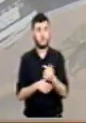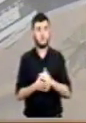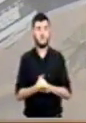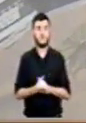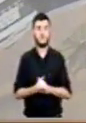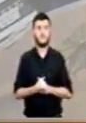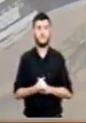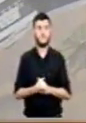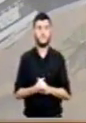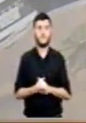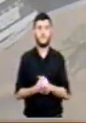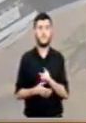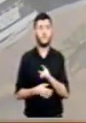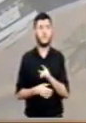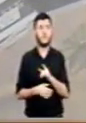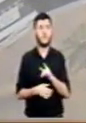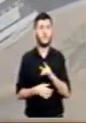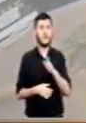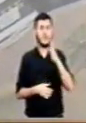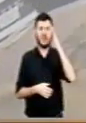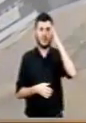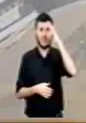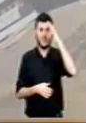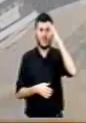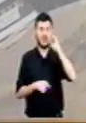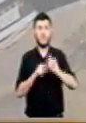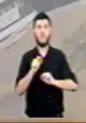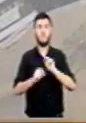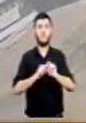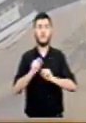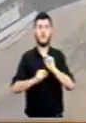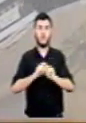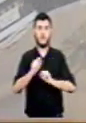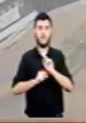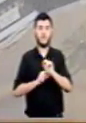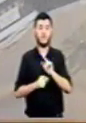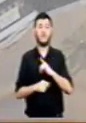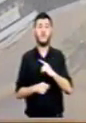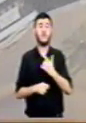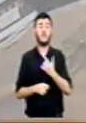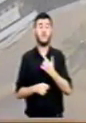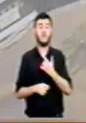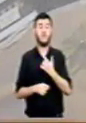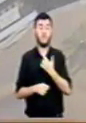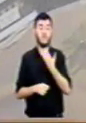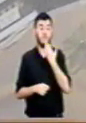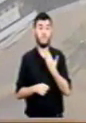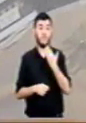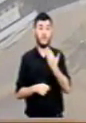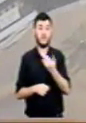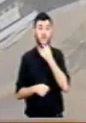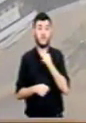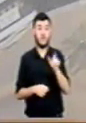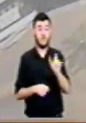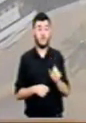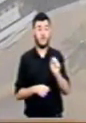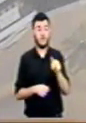aqui deduziu-se, por pretensão de Antônio Tavares dos Santos